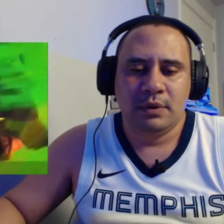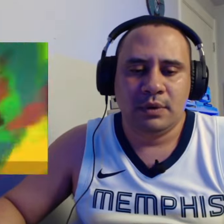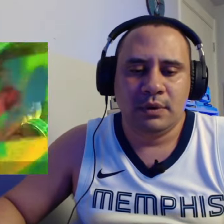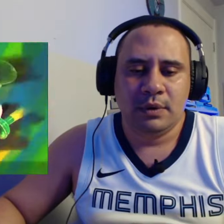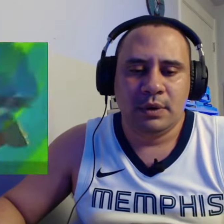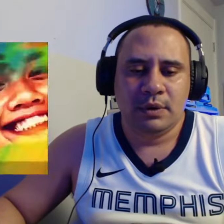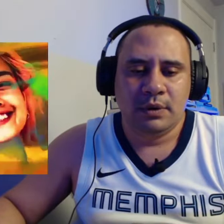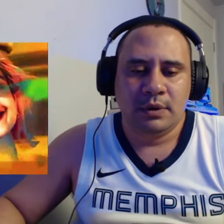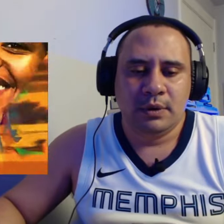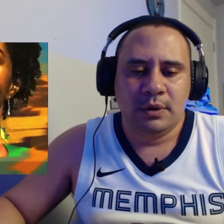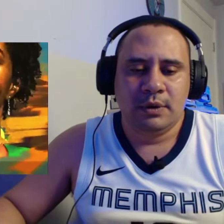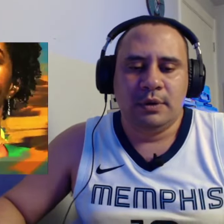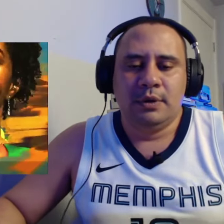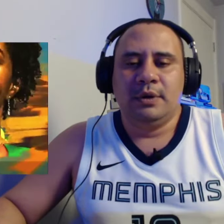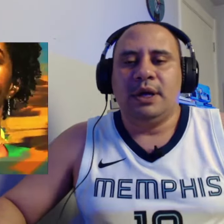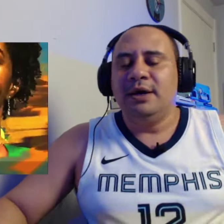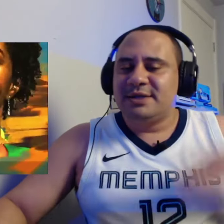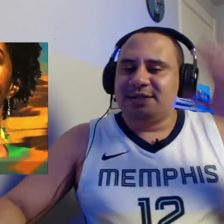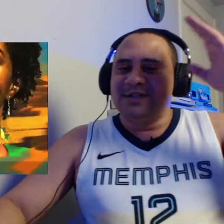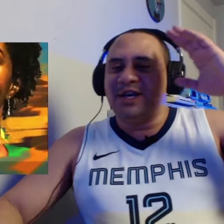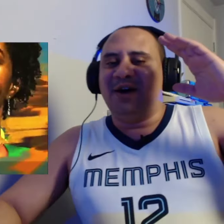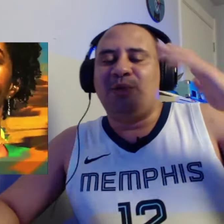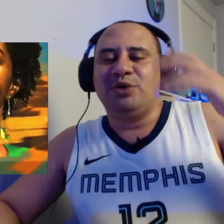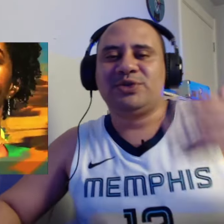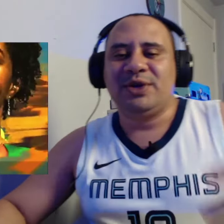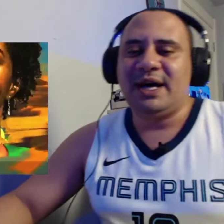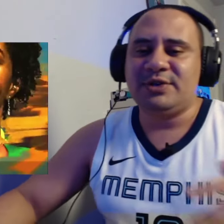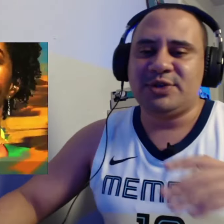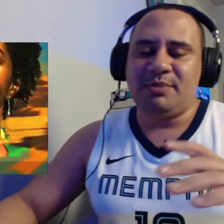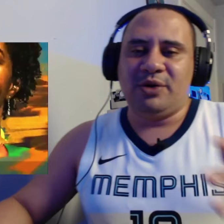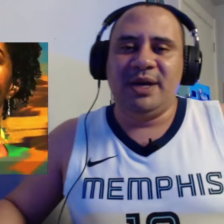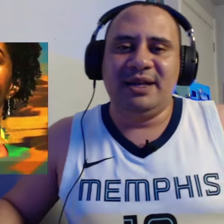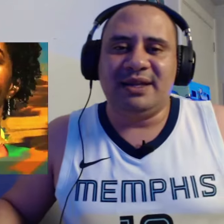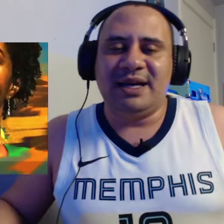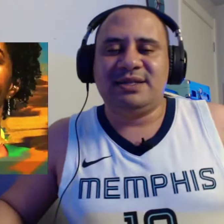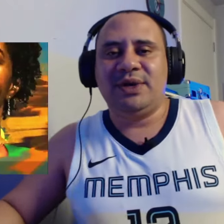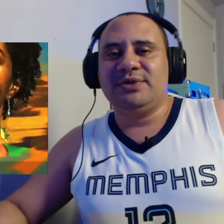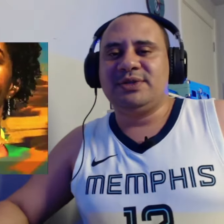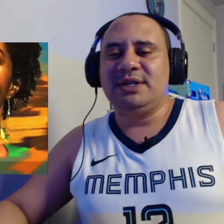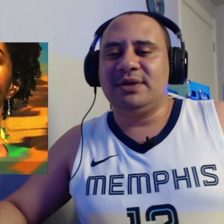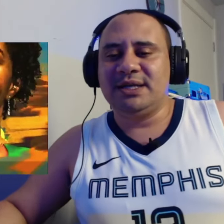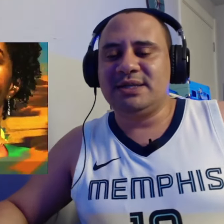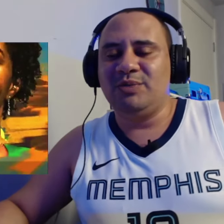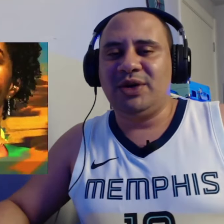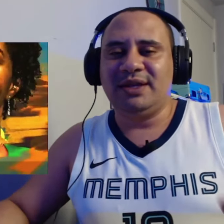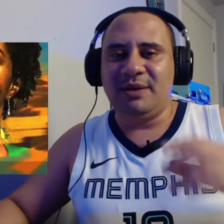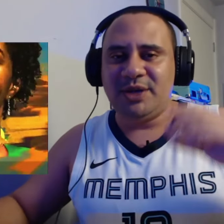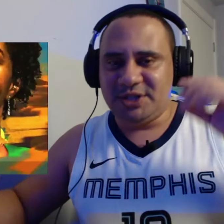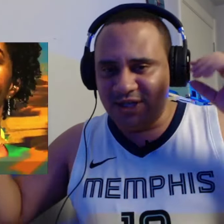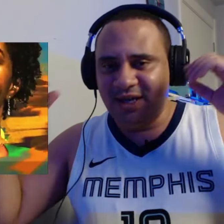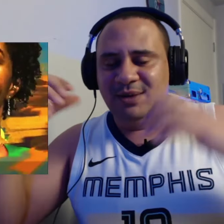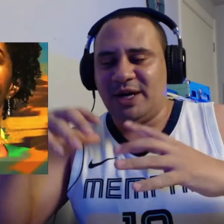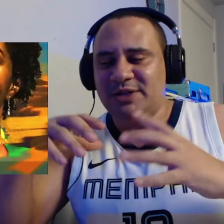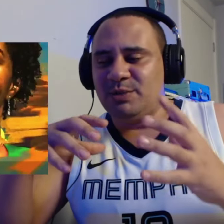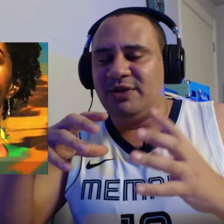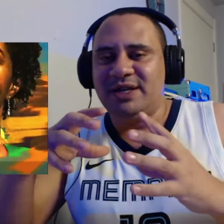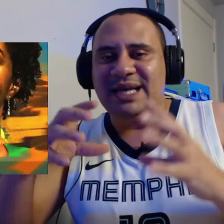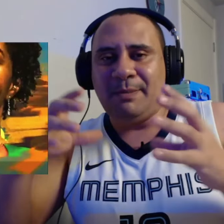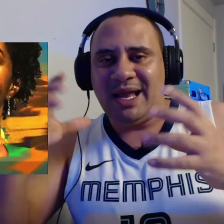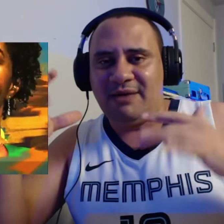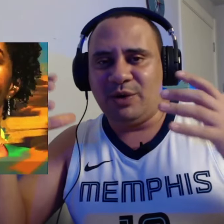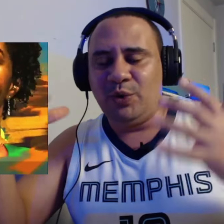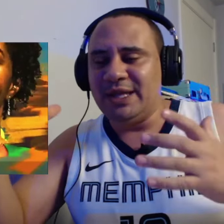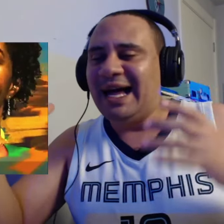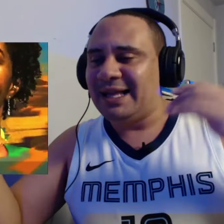Começa agora o programa Bolsonaro. Antes de chegar ao Bolsonaro, só para comentar esse finalzinho da Simone Tebet, mais uma vez